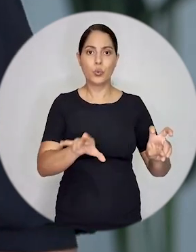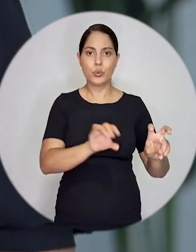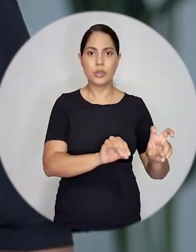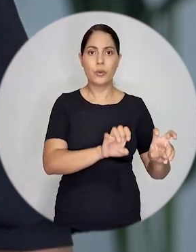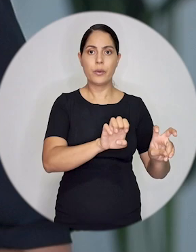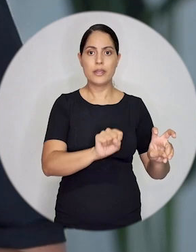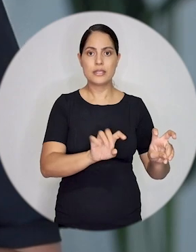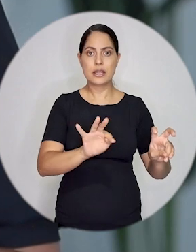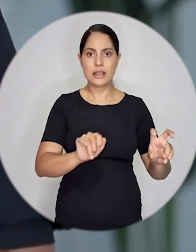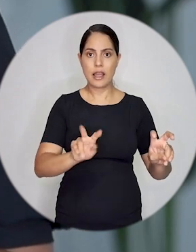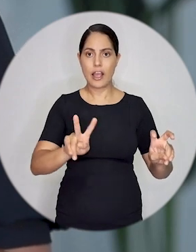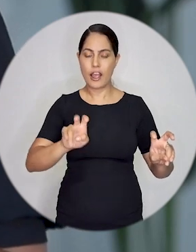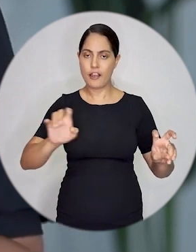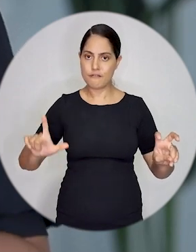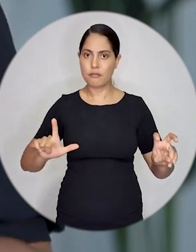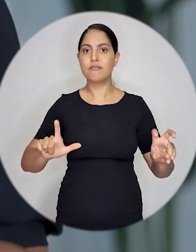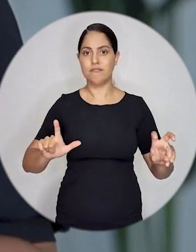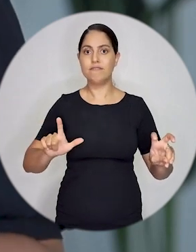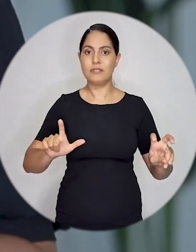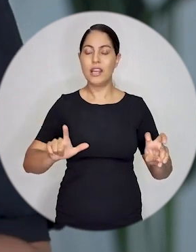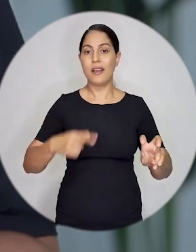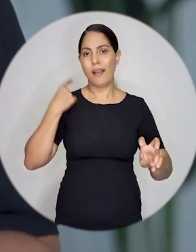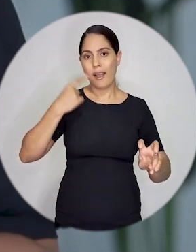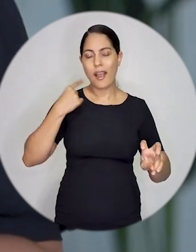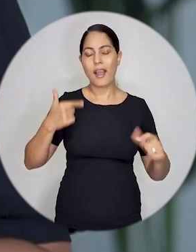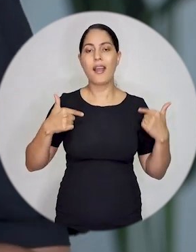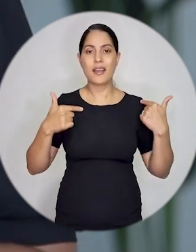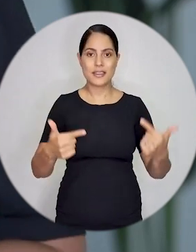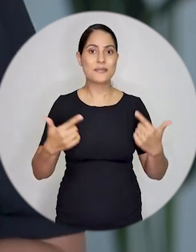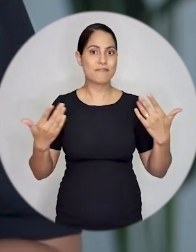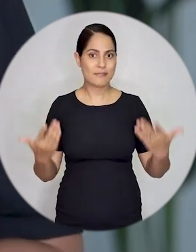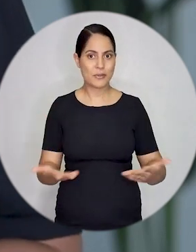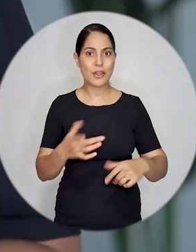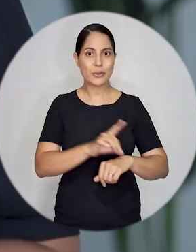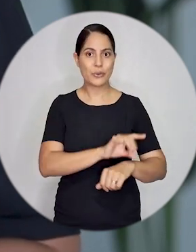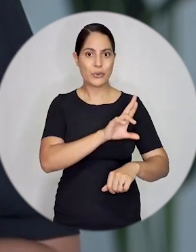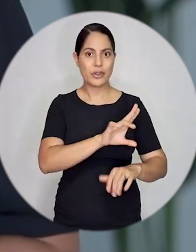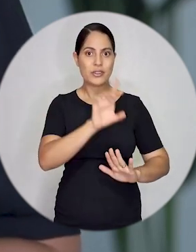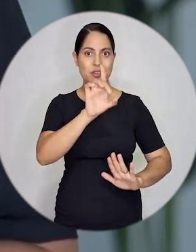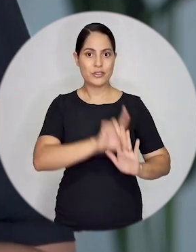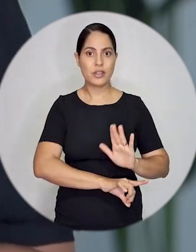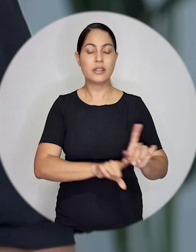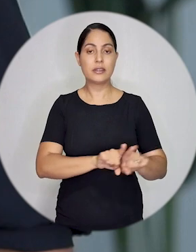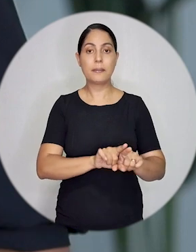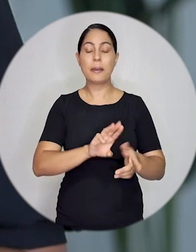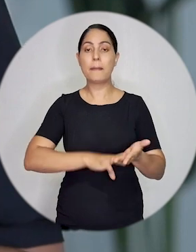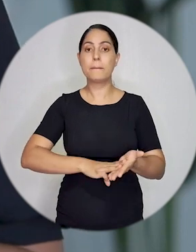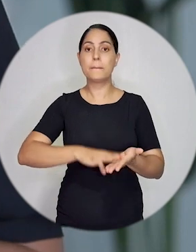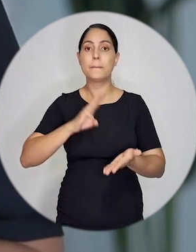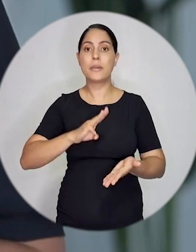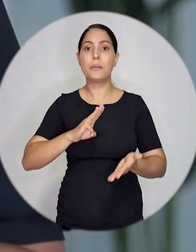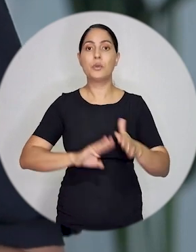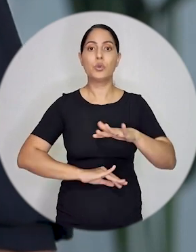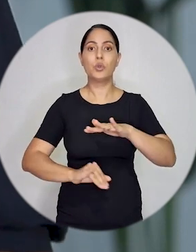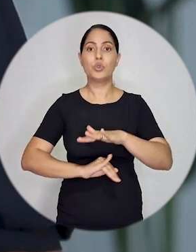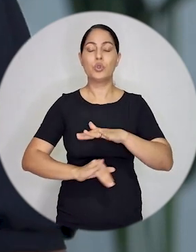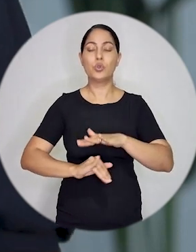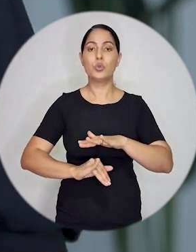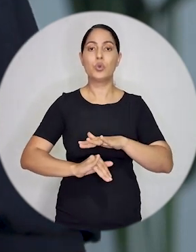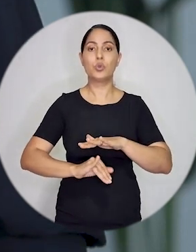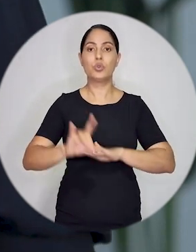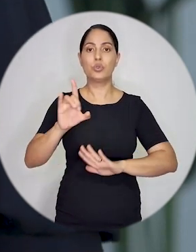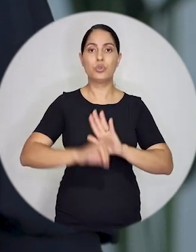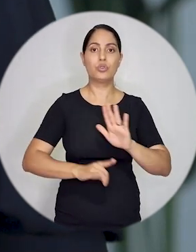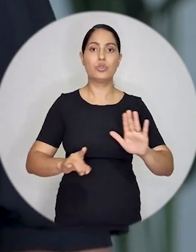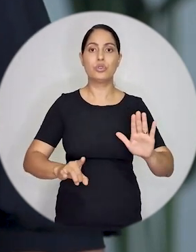à atuação da advocacia. A convidada desta vez foi a doutoranda em Direito e também membro do Instituto Brasileiro de